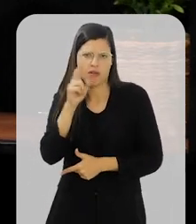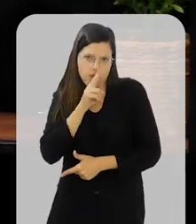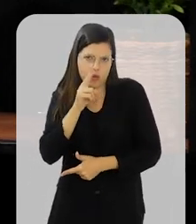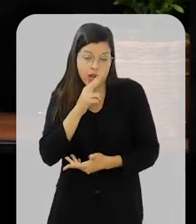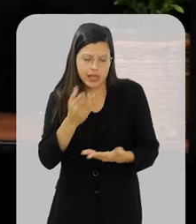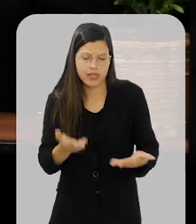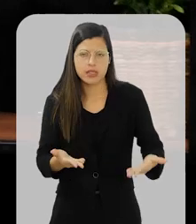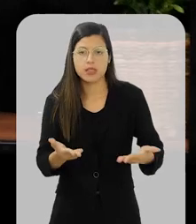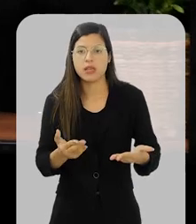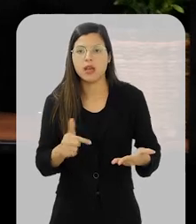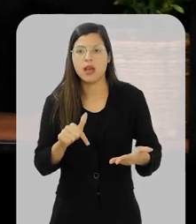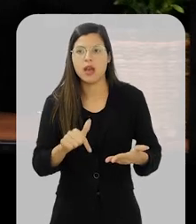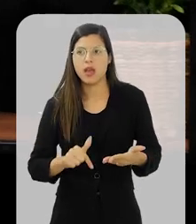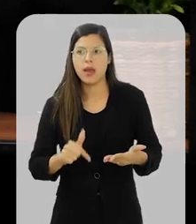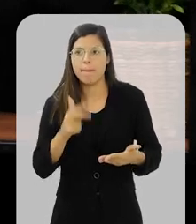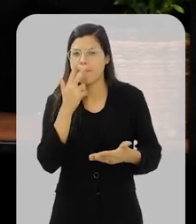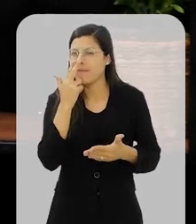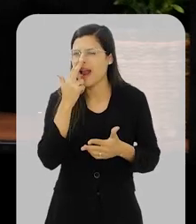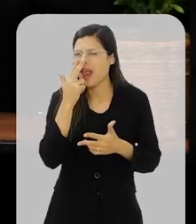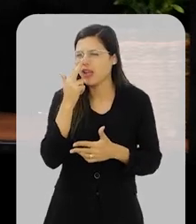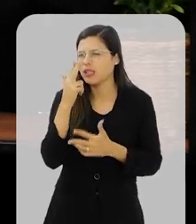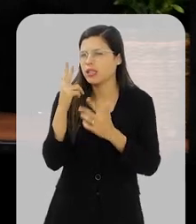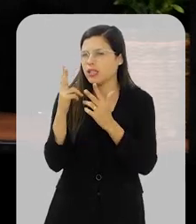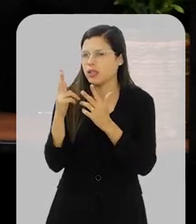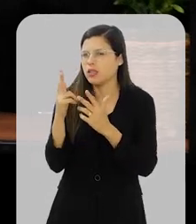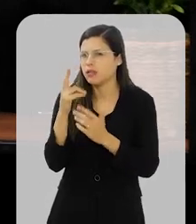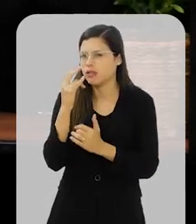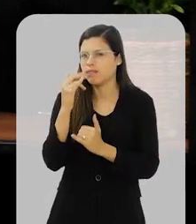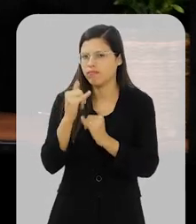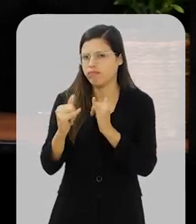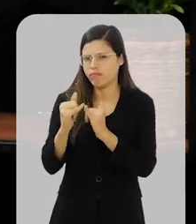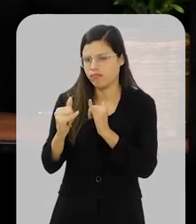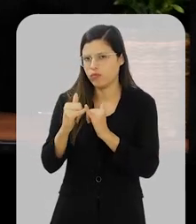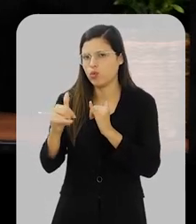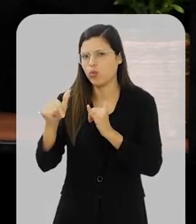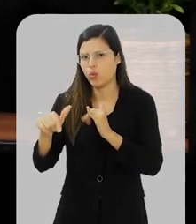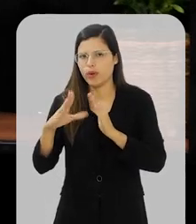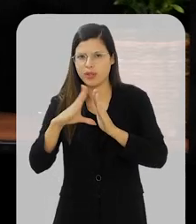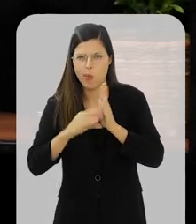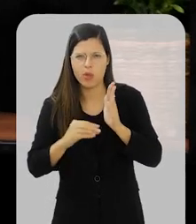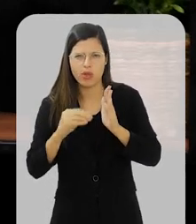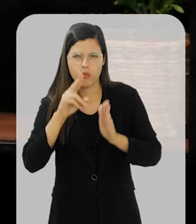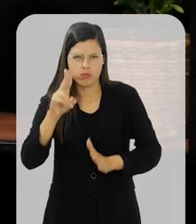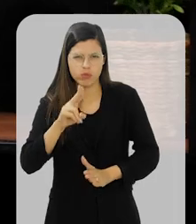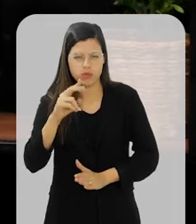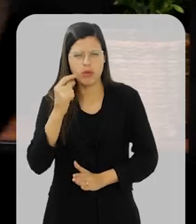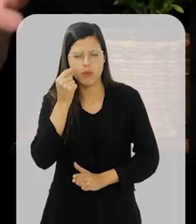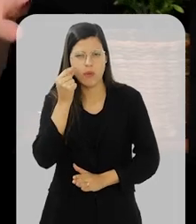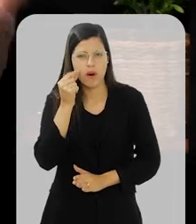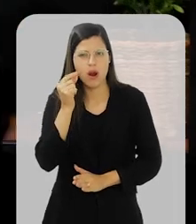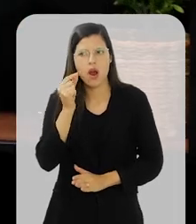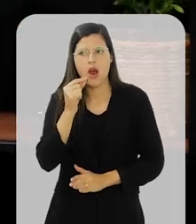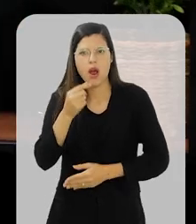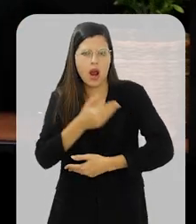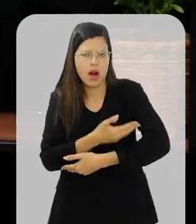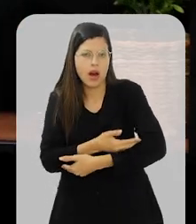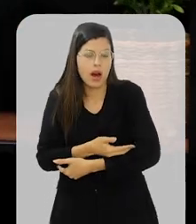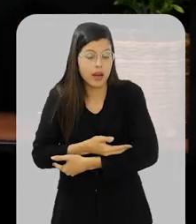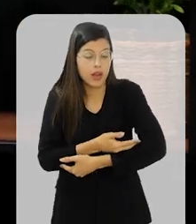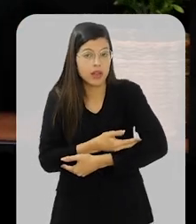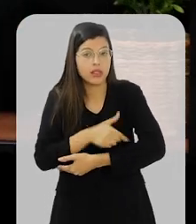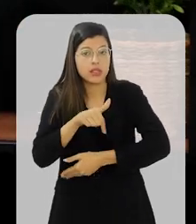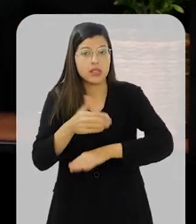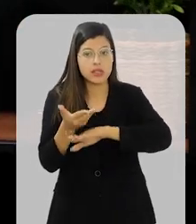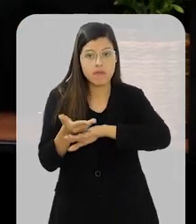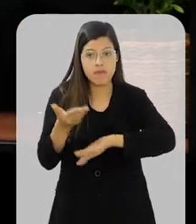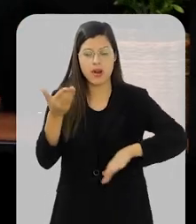que seria, assim, uma situação bem semelhante ao que esse modelo demonstra, né? A criança fica separada do calor da mãe,